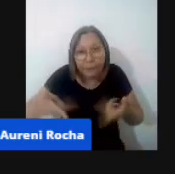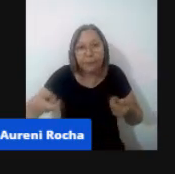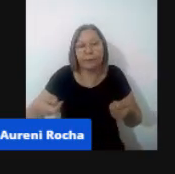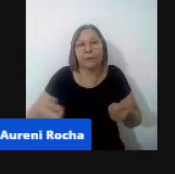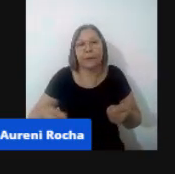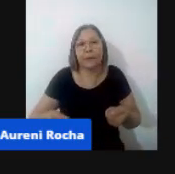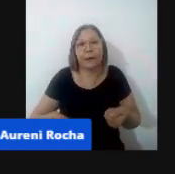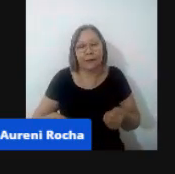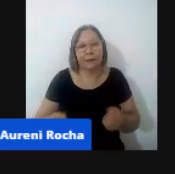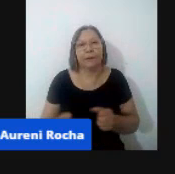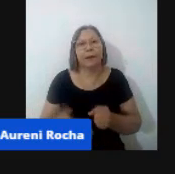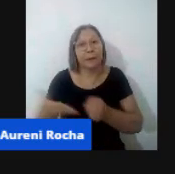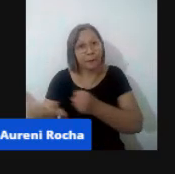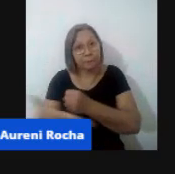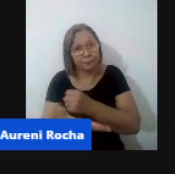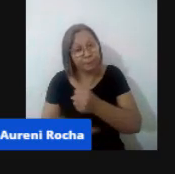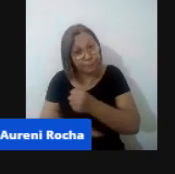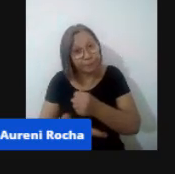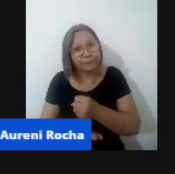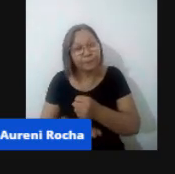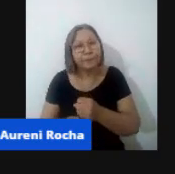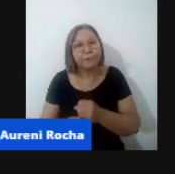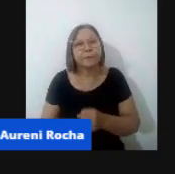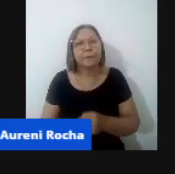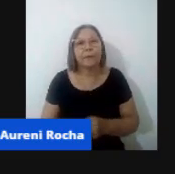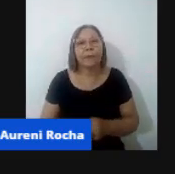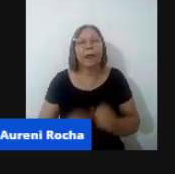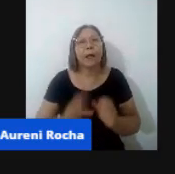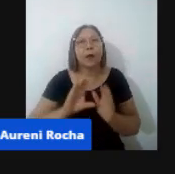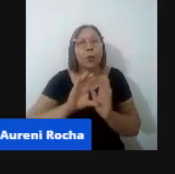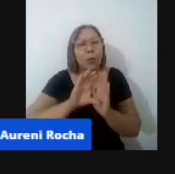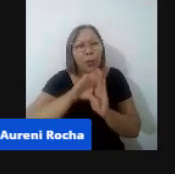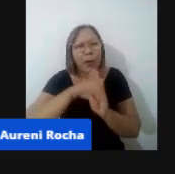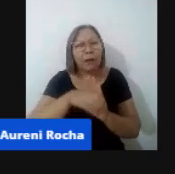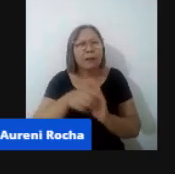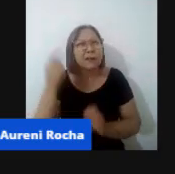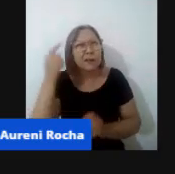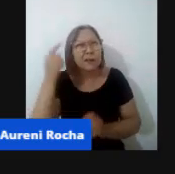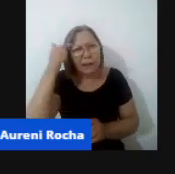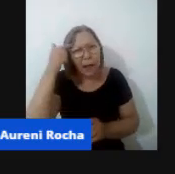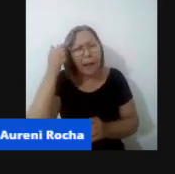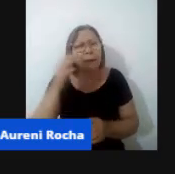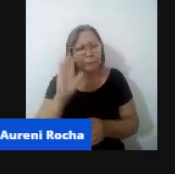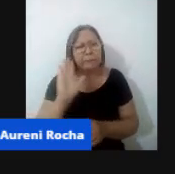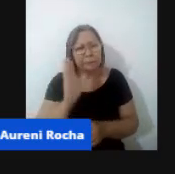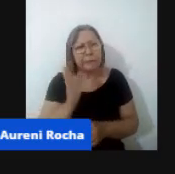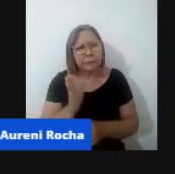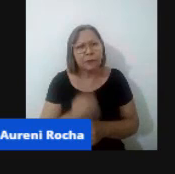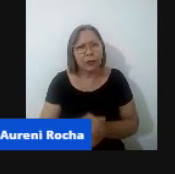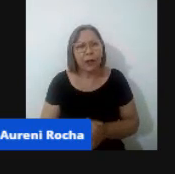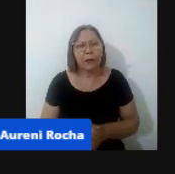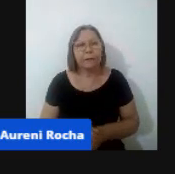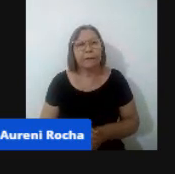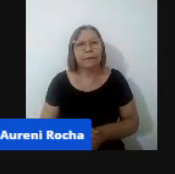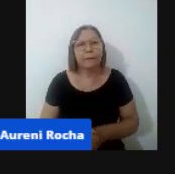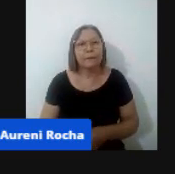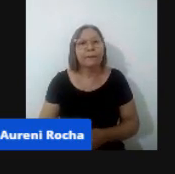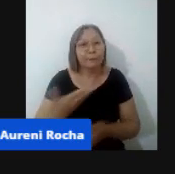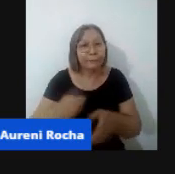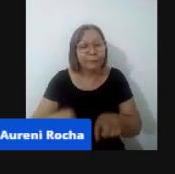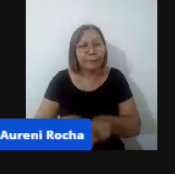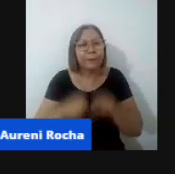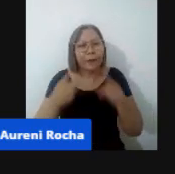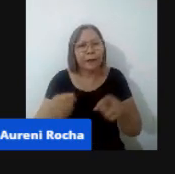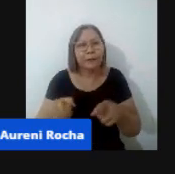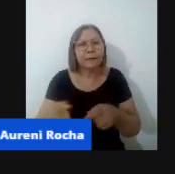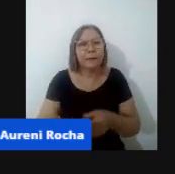gente vai ver hoje. Currículo, a gente já ouviu falar, a gente sabe o que é. Mas vamos voltar um pouquinho essa questão mais